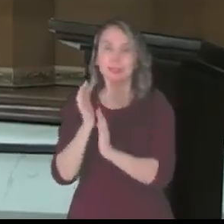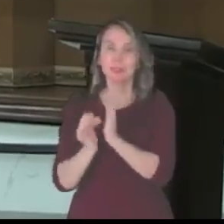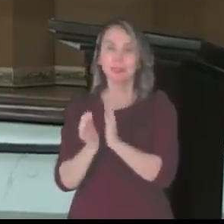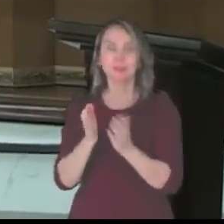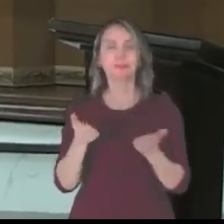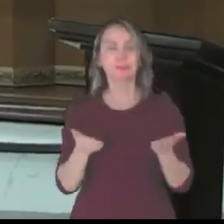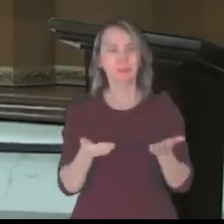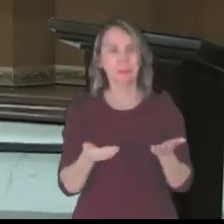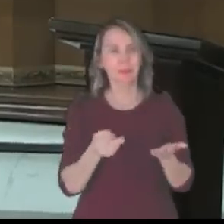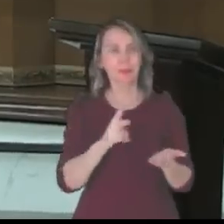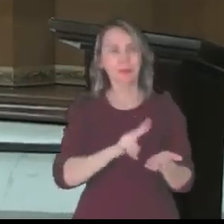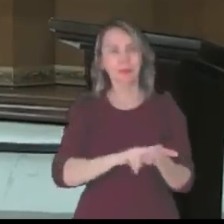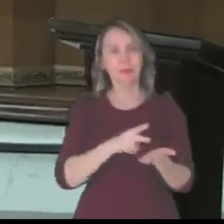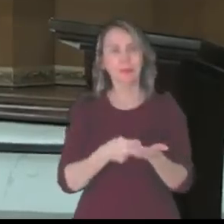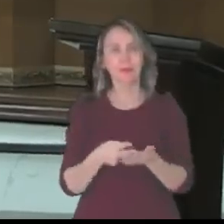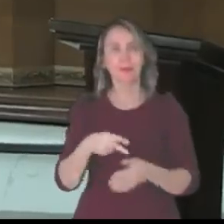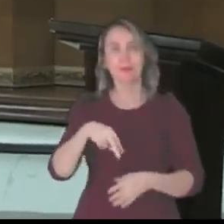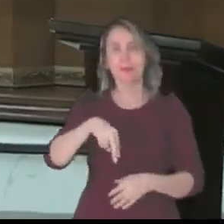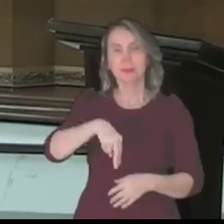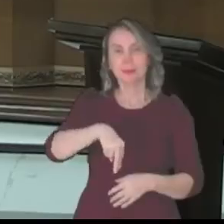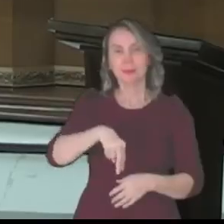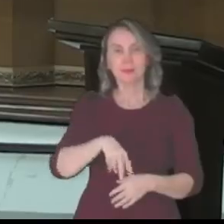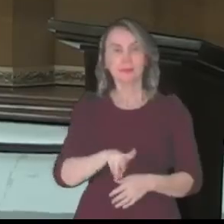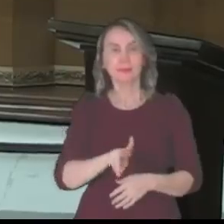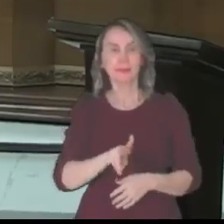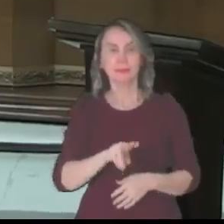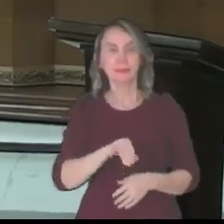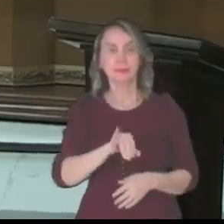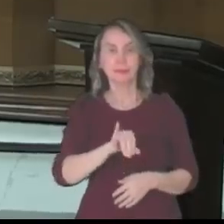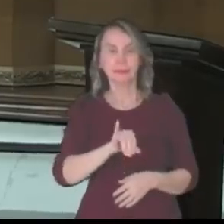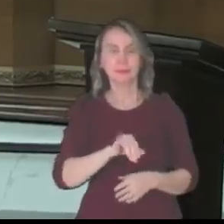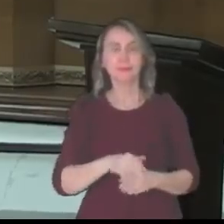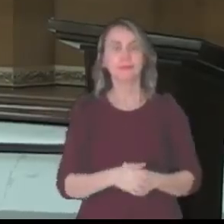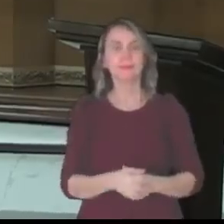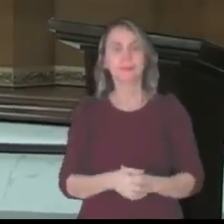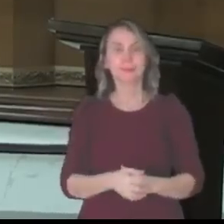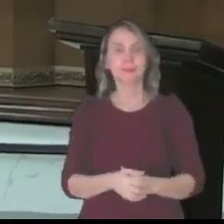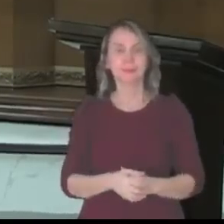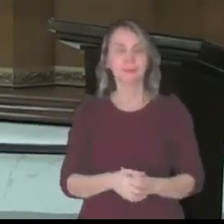NVI por gentileza glória a Deus